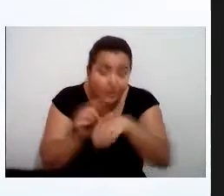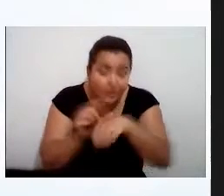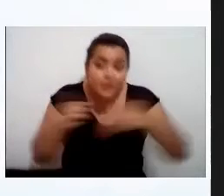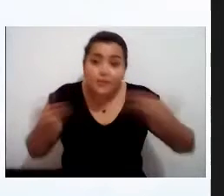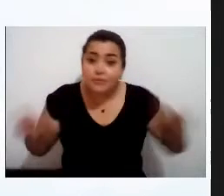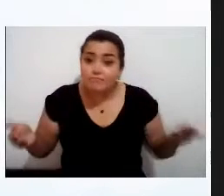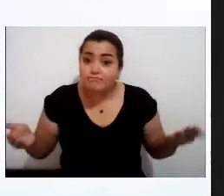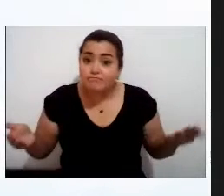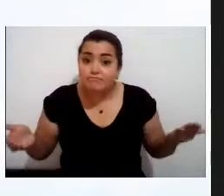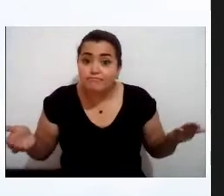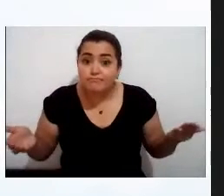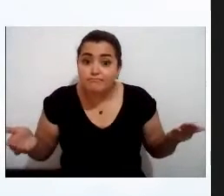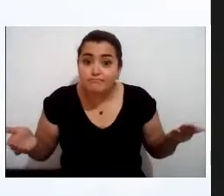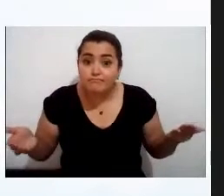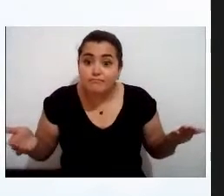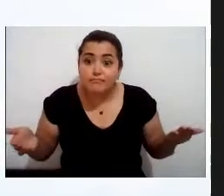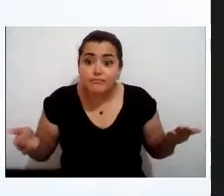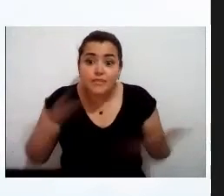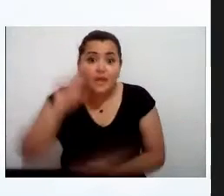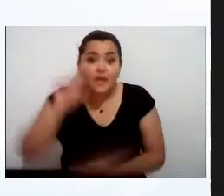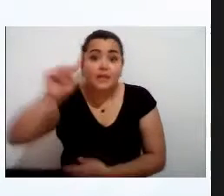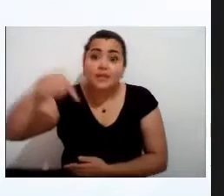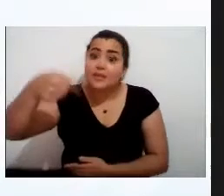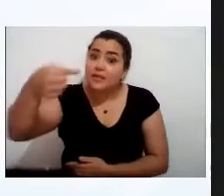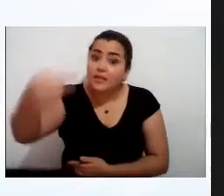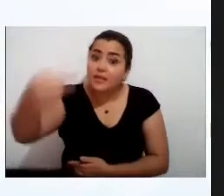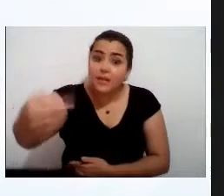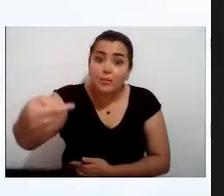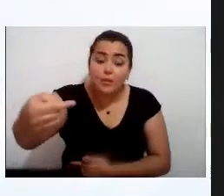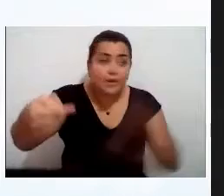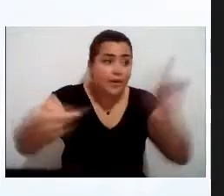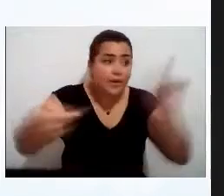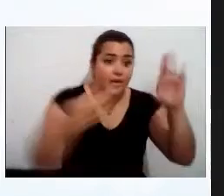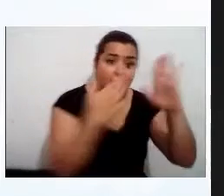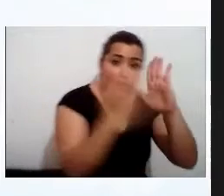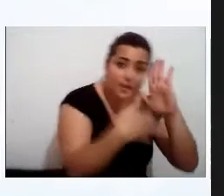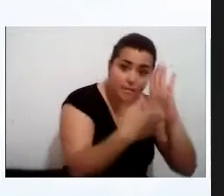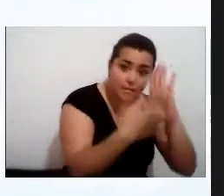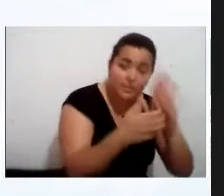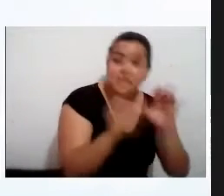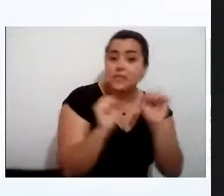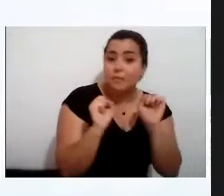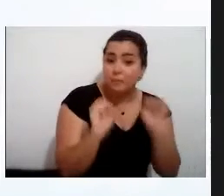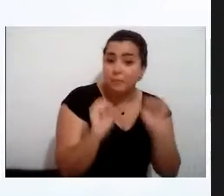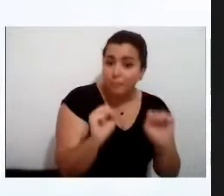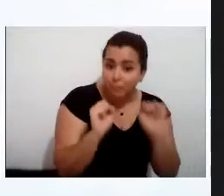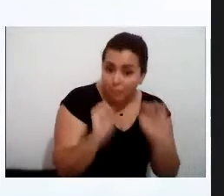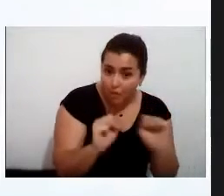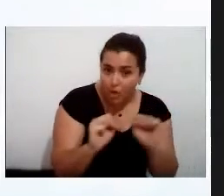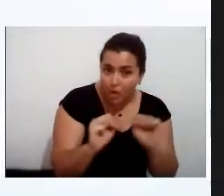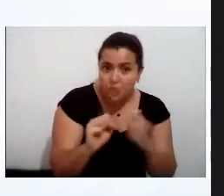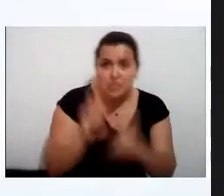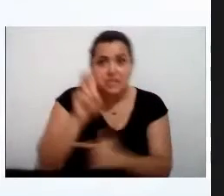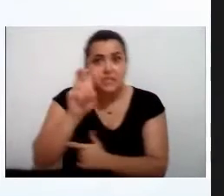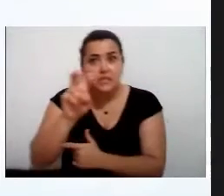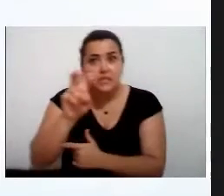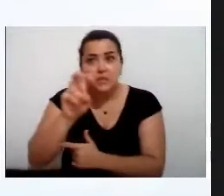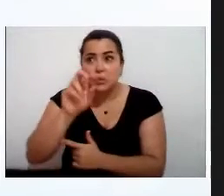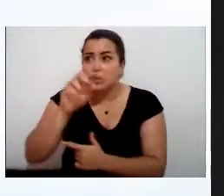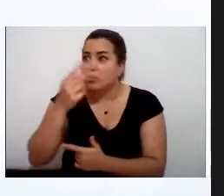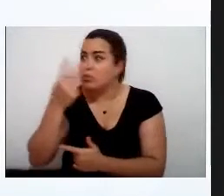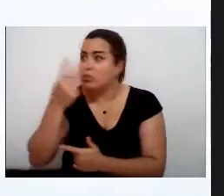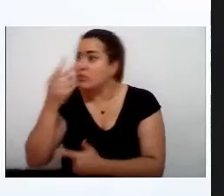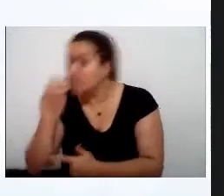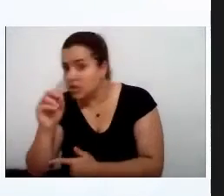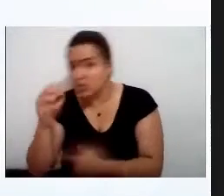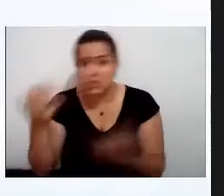e ali a empresa pode demandar mais 5, 10, 20, enfim, né, nessa